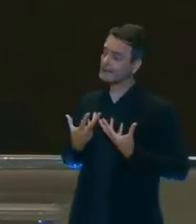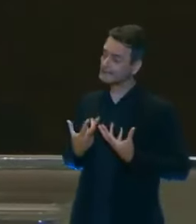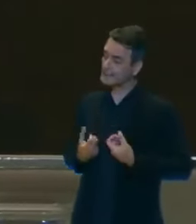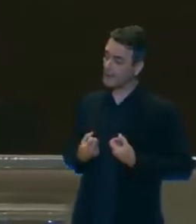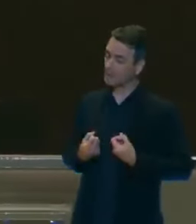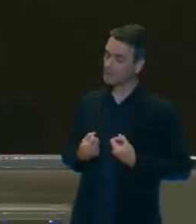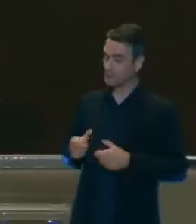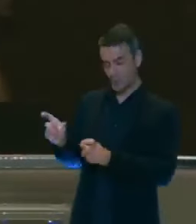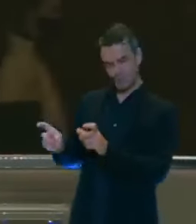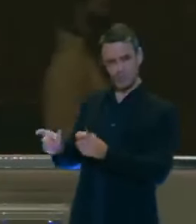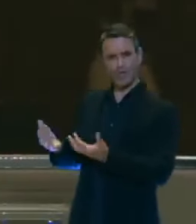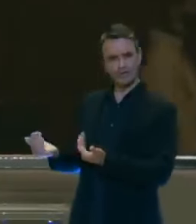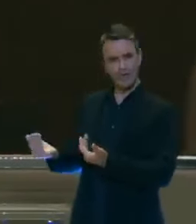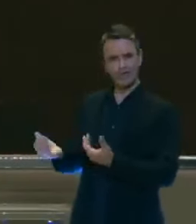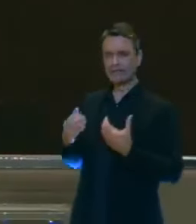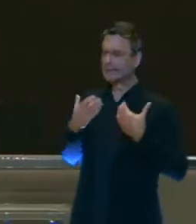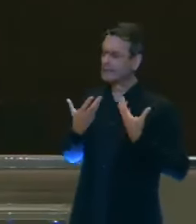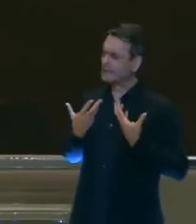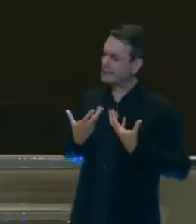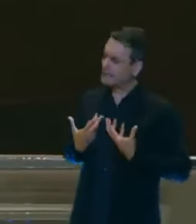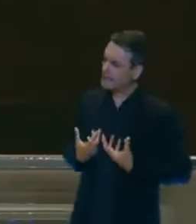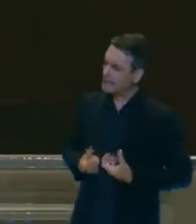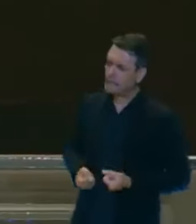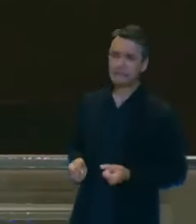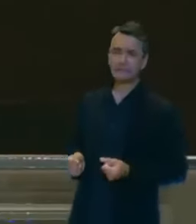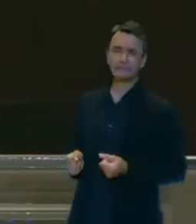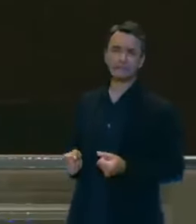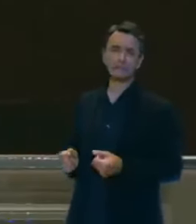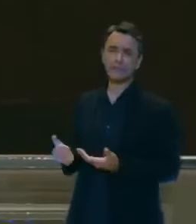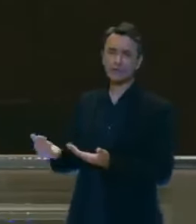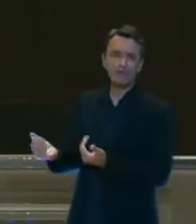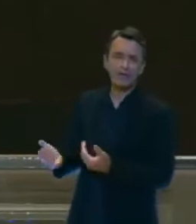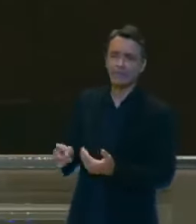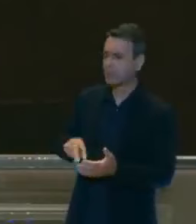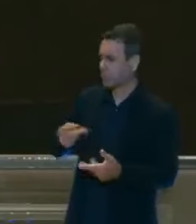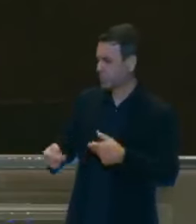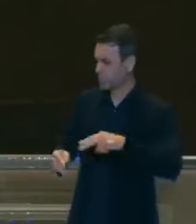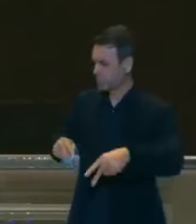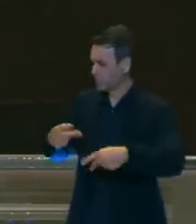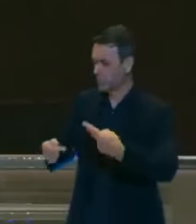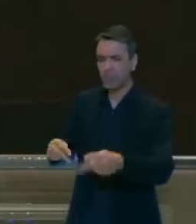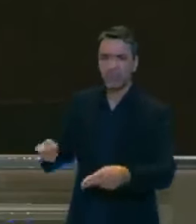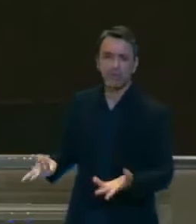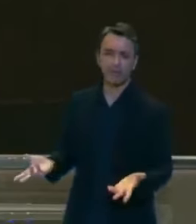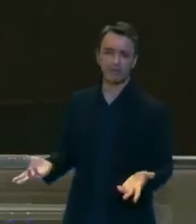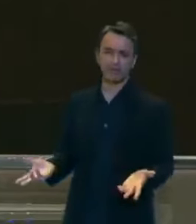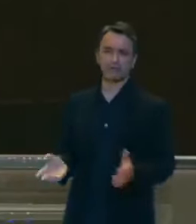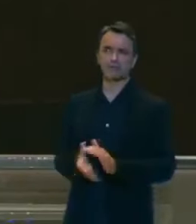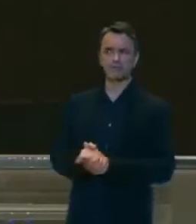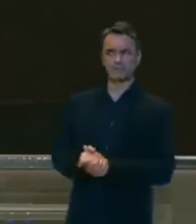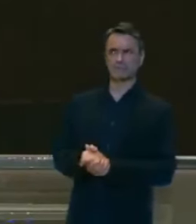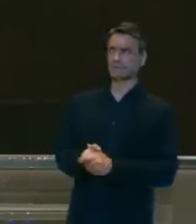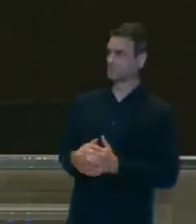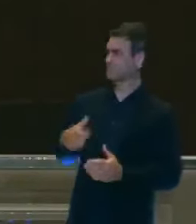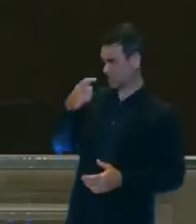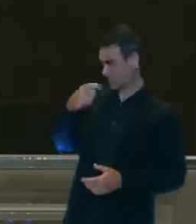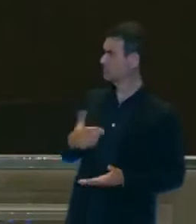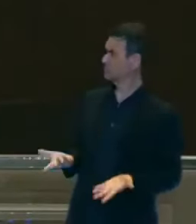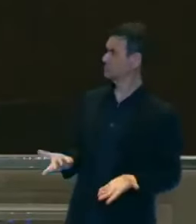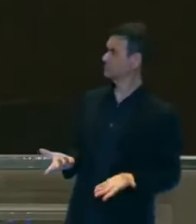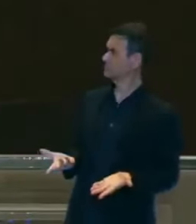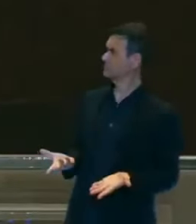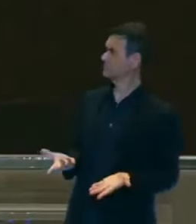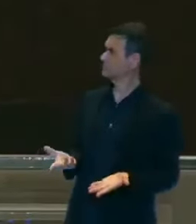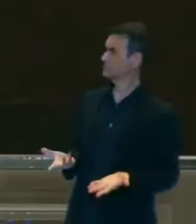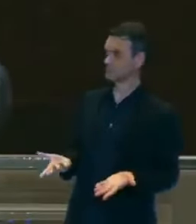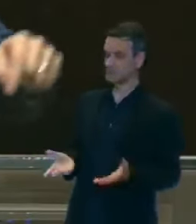se cansam e se fadigam, e os moços de exaustos caem. Eu falei: eu sou esse daí, Deus. E talvez você